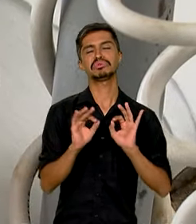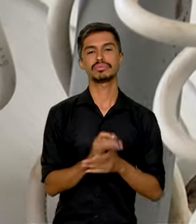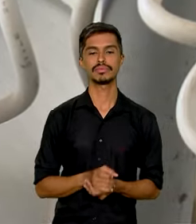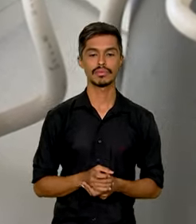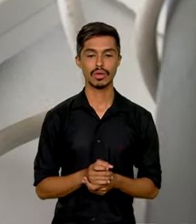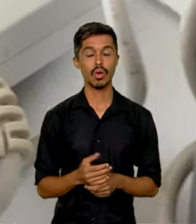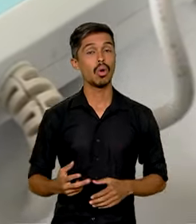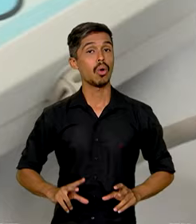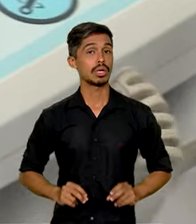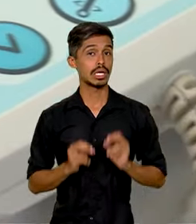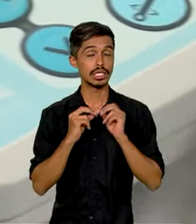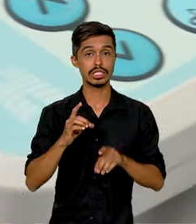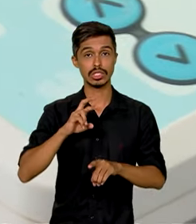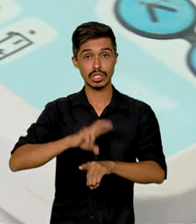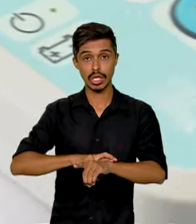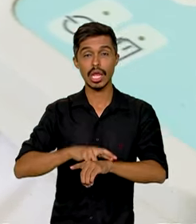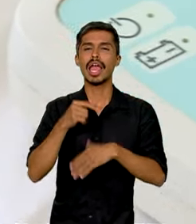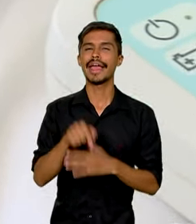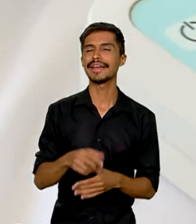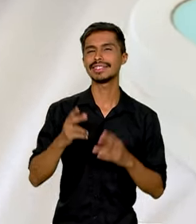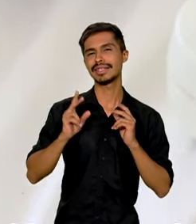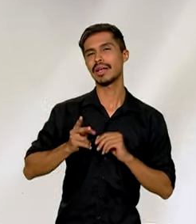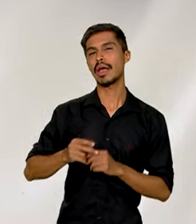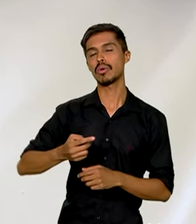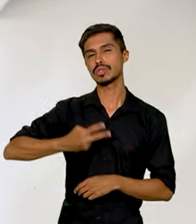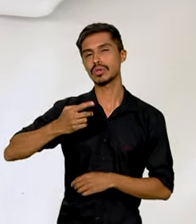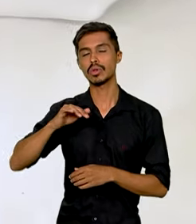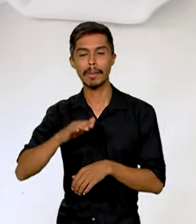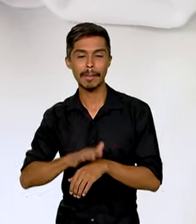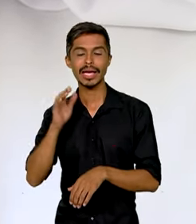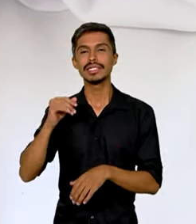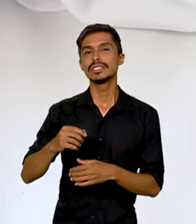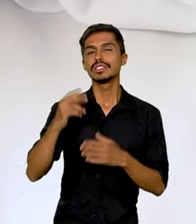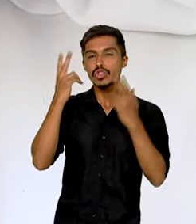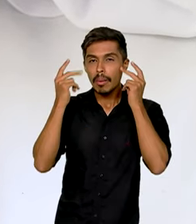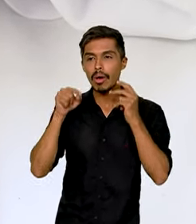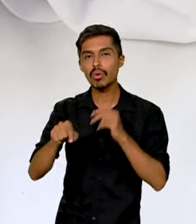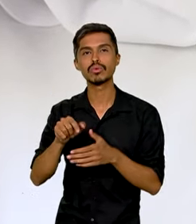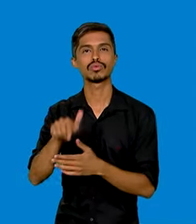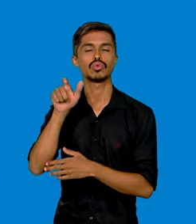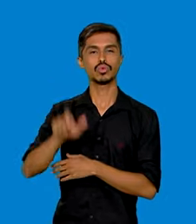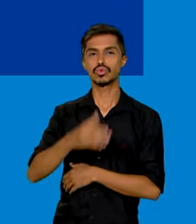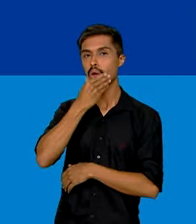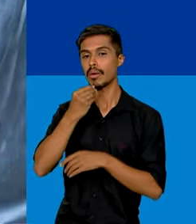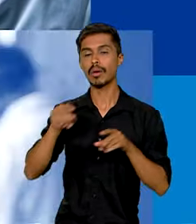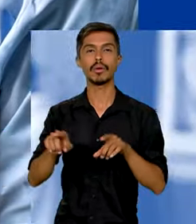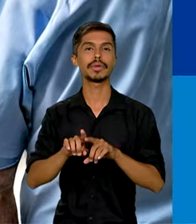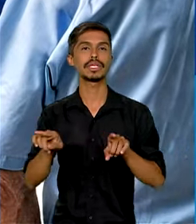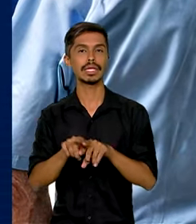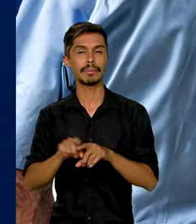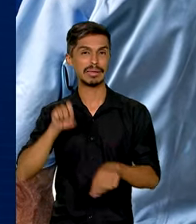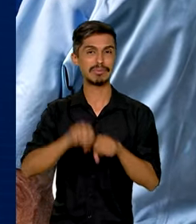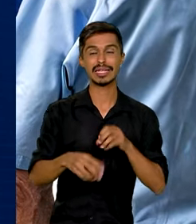de próstata é o segundo mais comum nos homens e também o segundo que mais mata, atrás do câncer de pulmão. Dados do Sistema